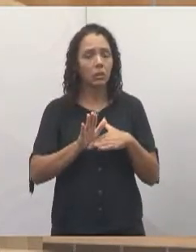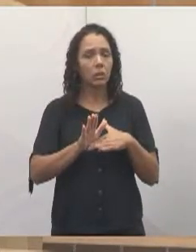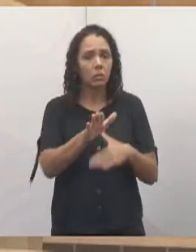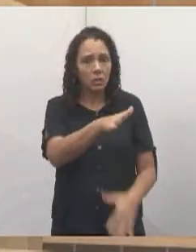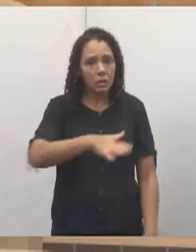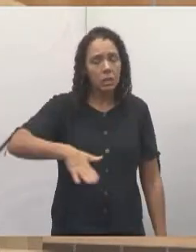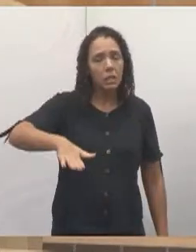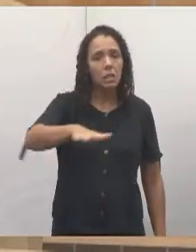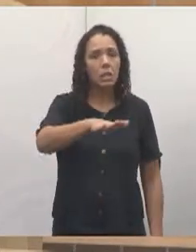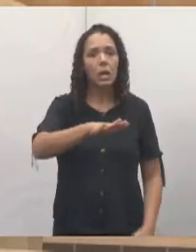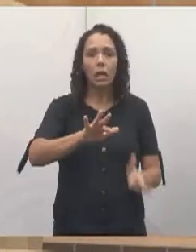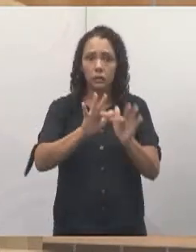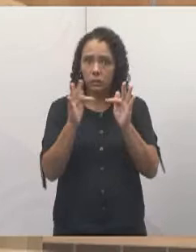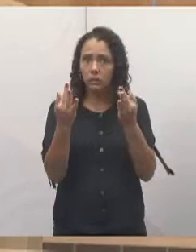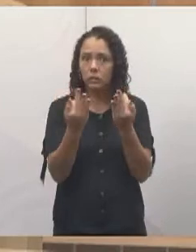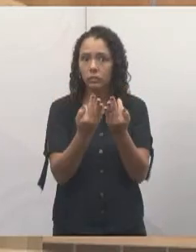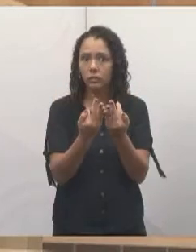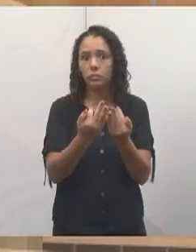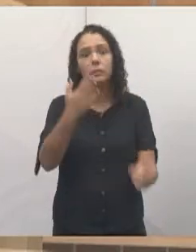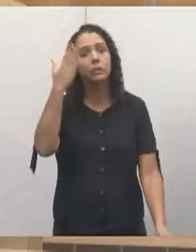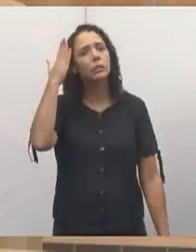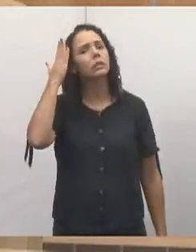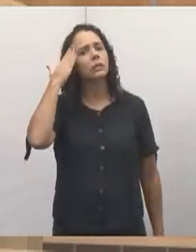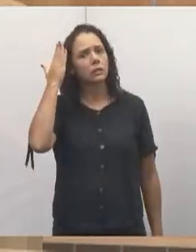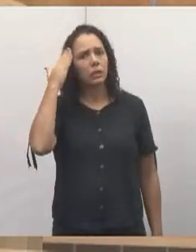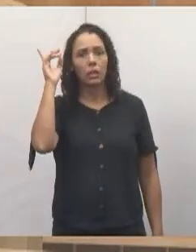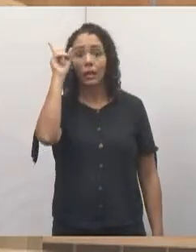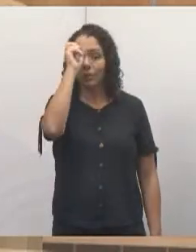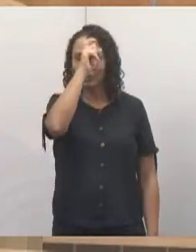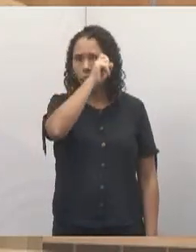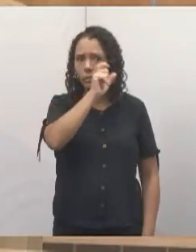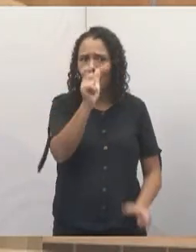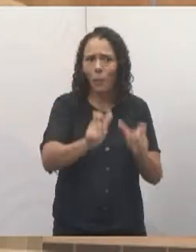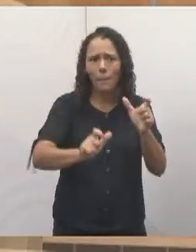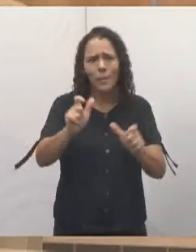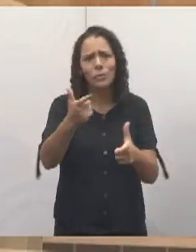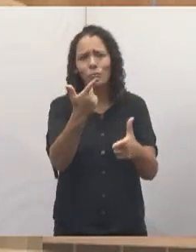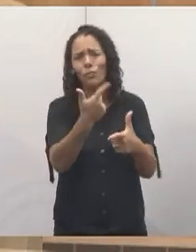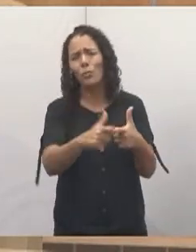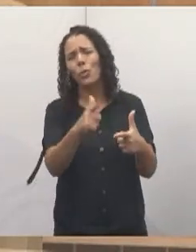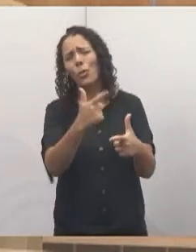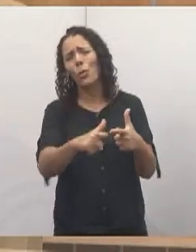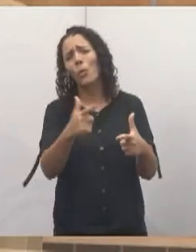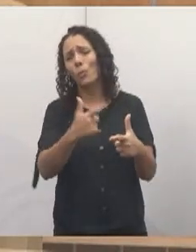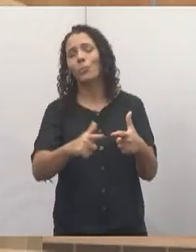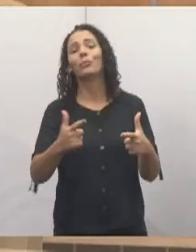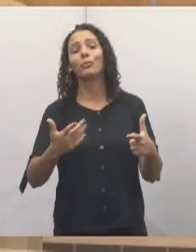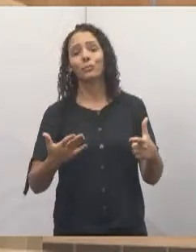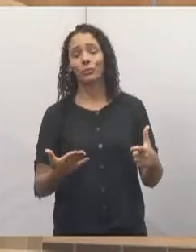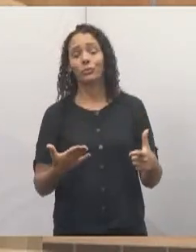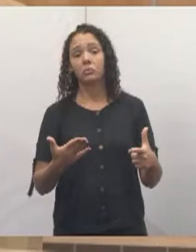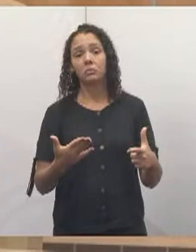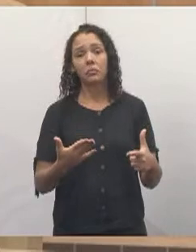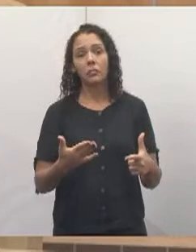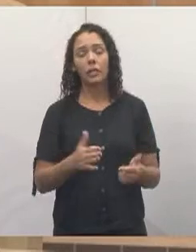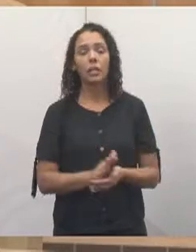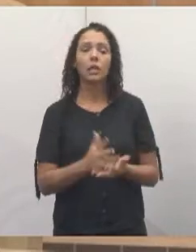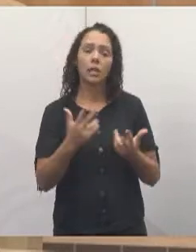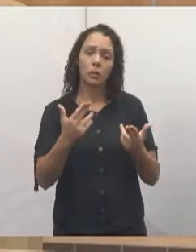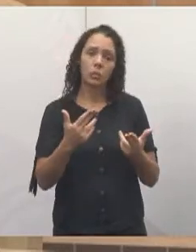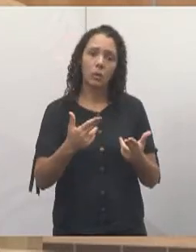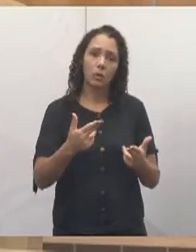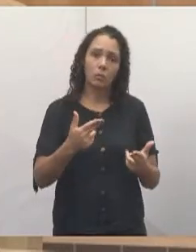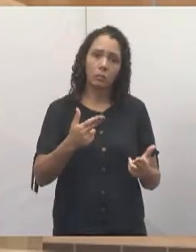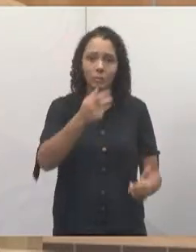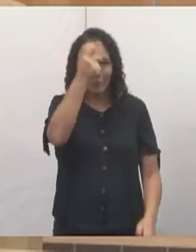sabem os dilemas e as dificuldades que as pessoas enfrentam no seu dia a dia. E aqui, como os que me antecederam